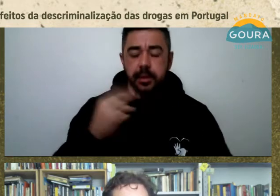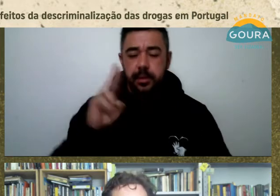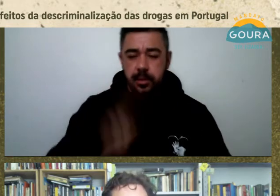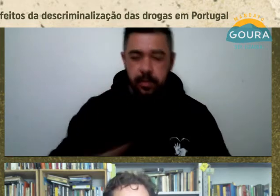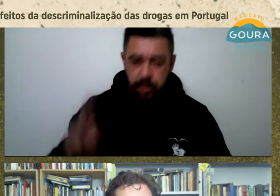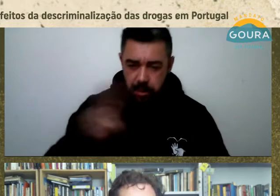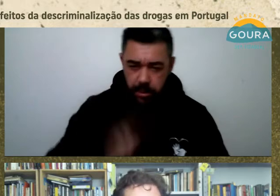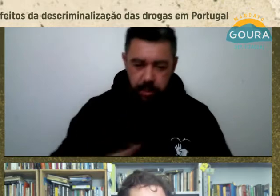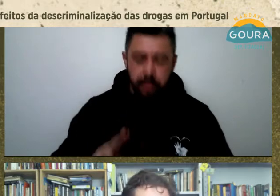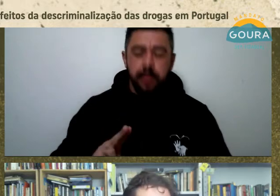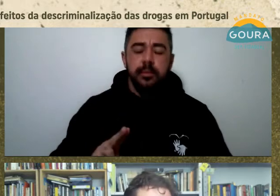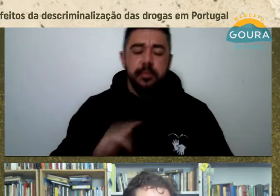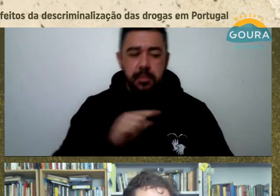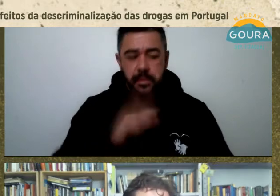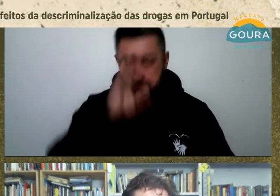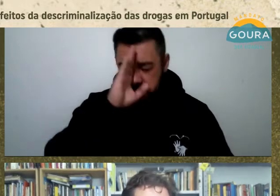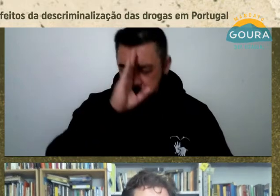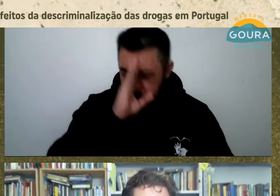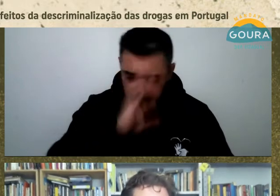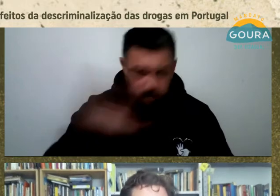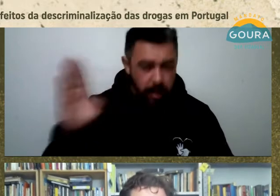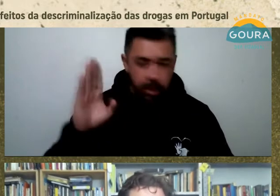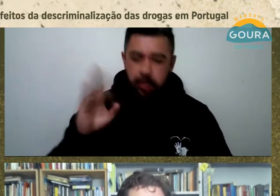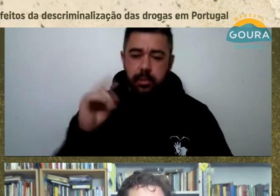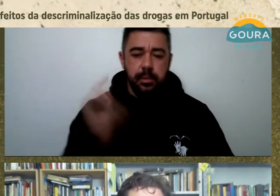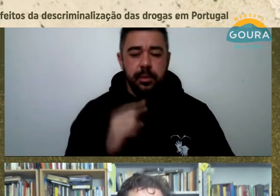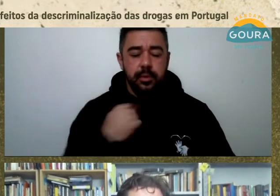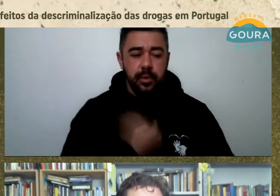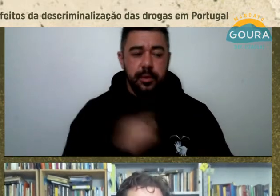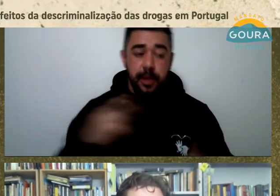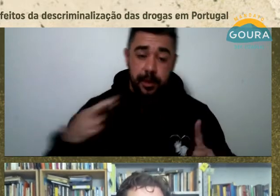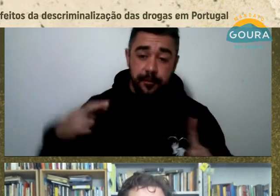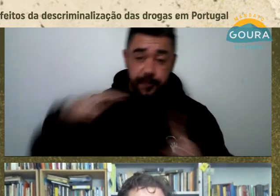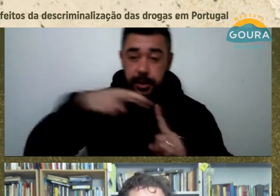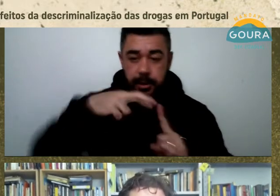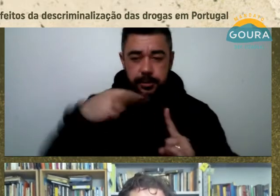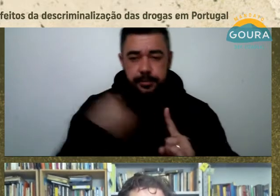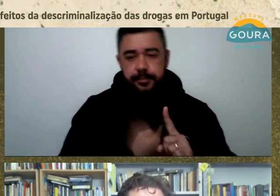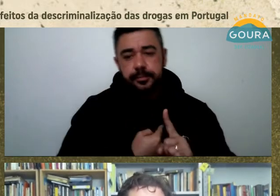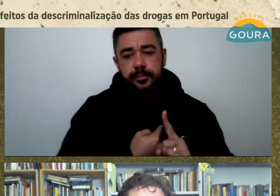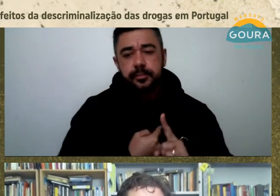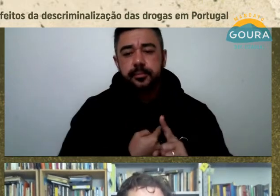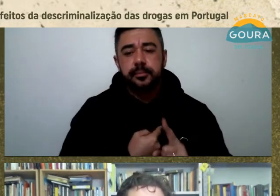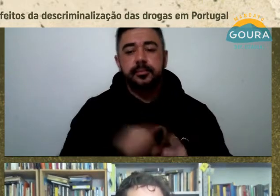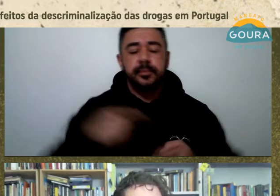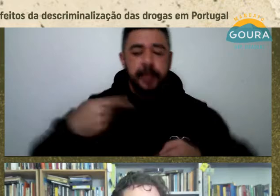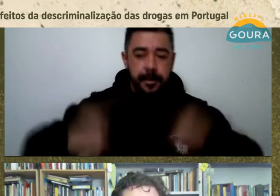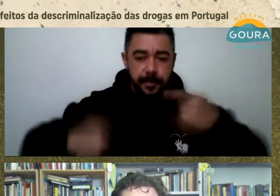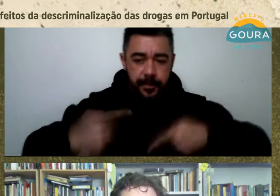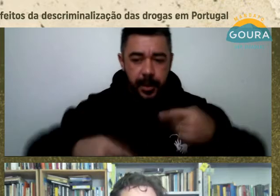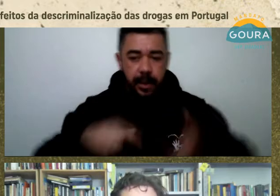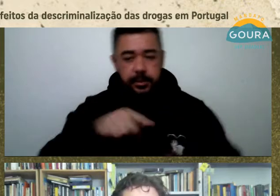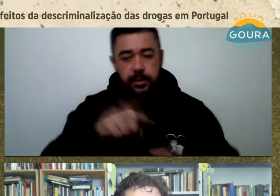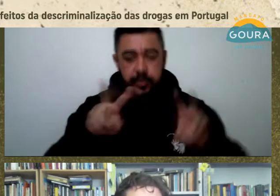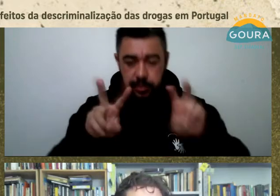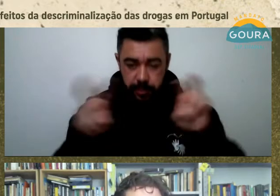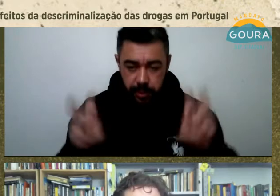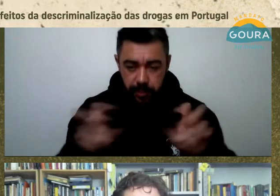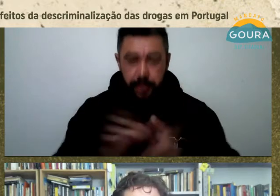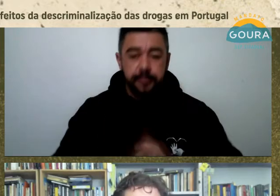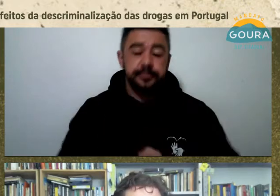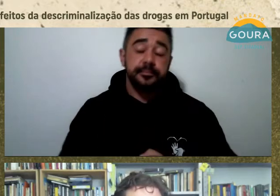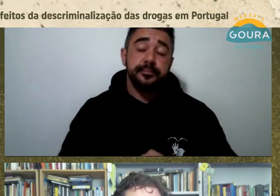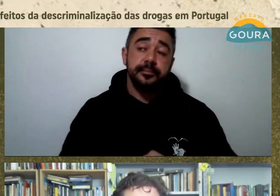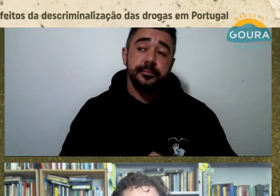as grandes referências que temos para o debate em torno desta questão,